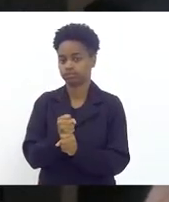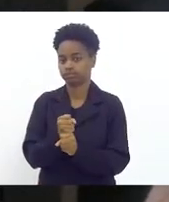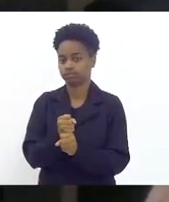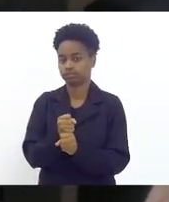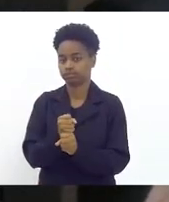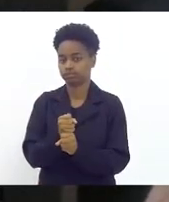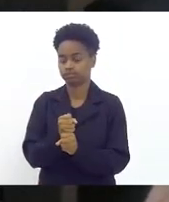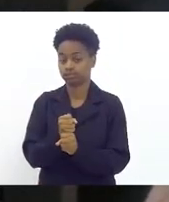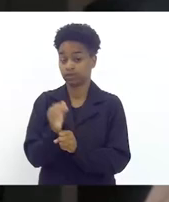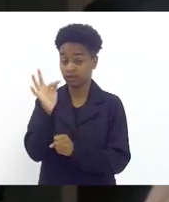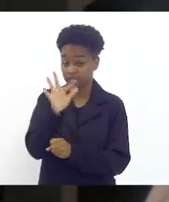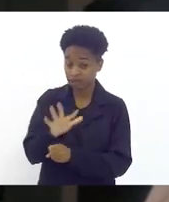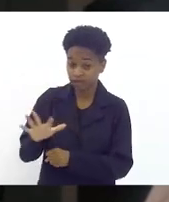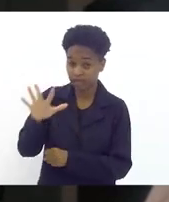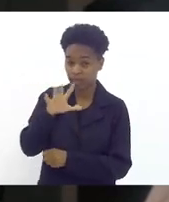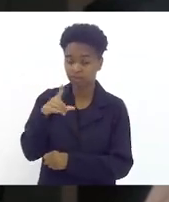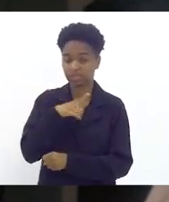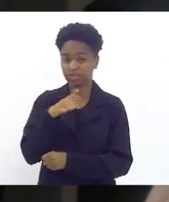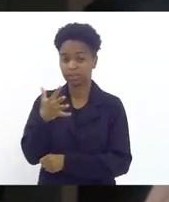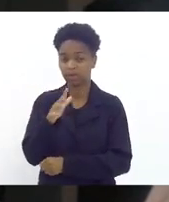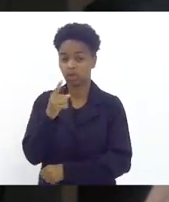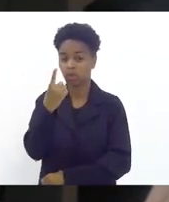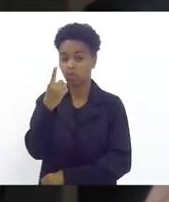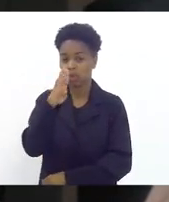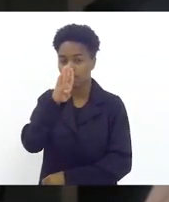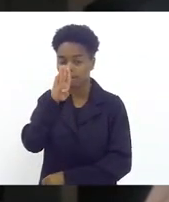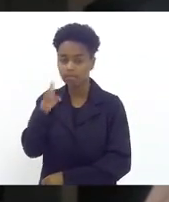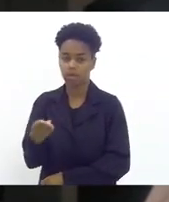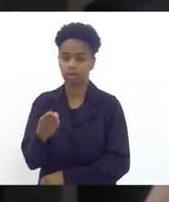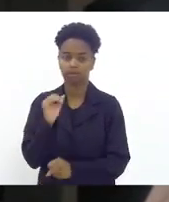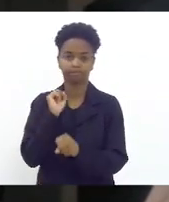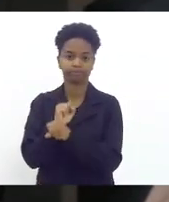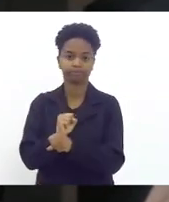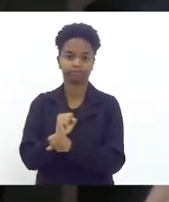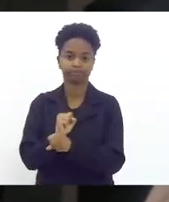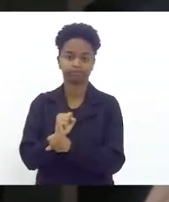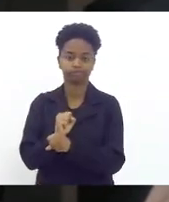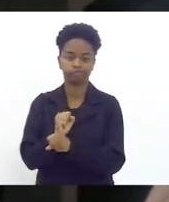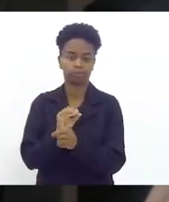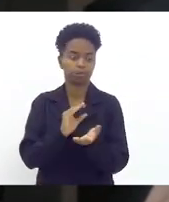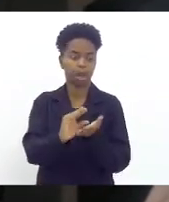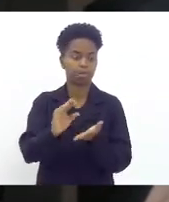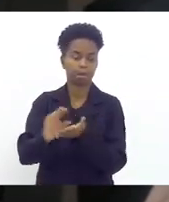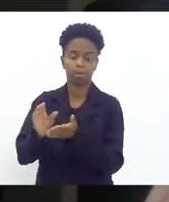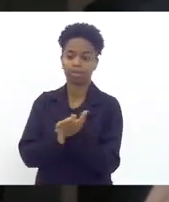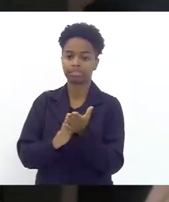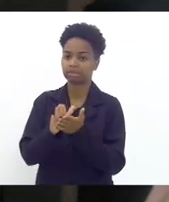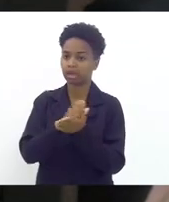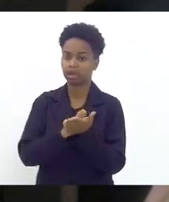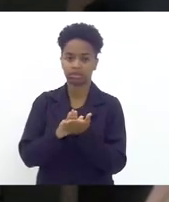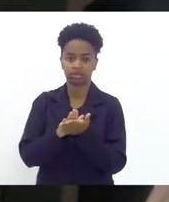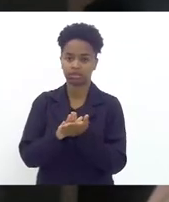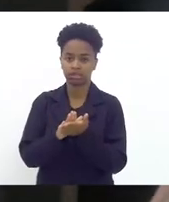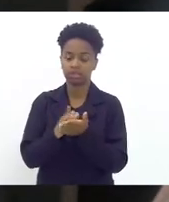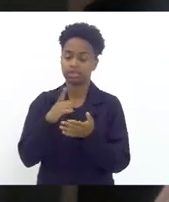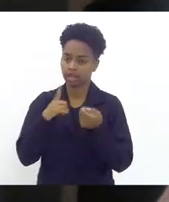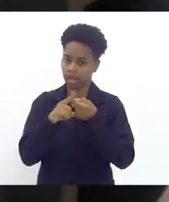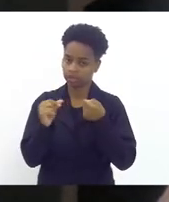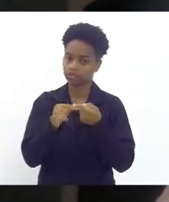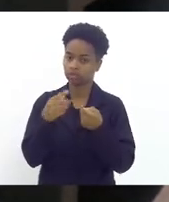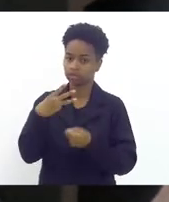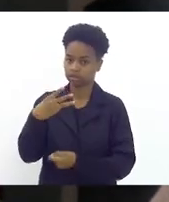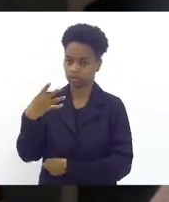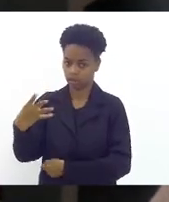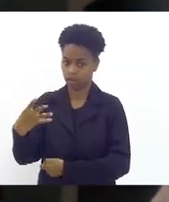no nível Federal a gente tem pelo menos um bi parados nas compensações ambientais previstas no artigo 34